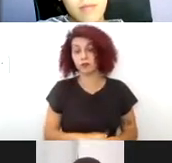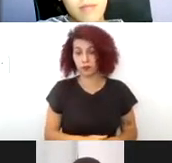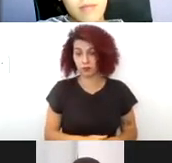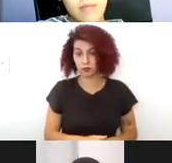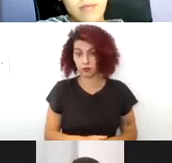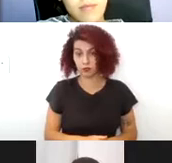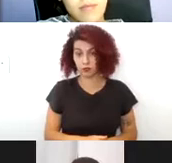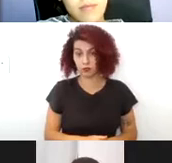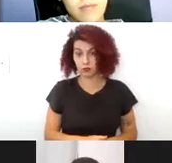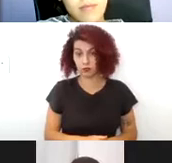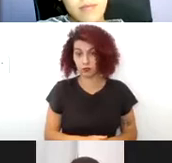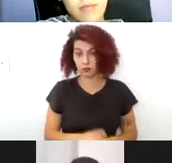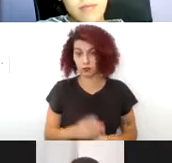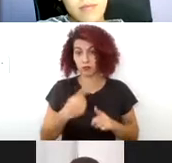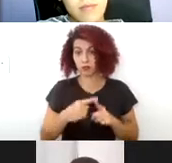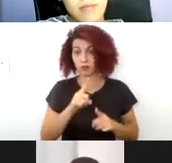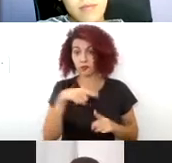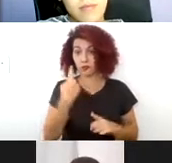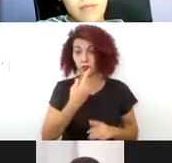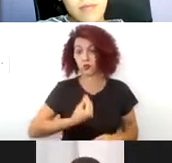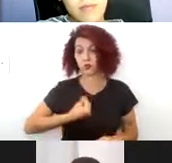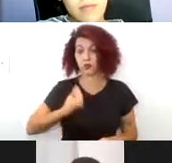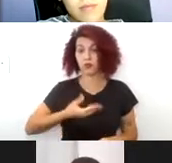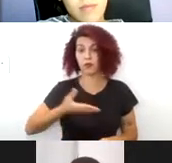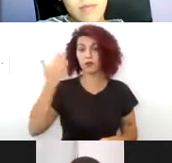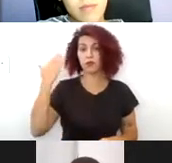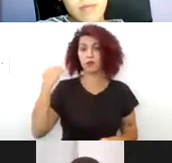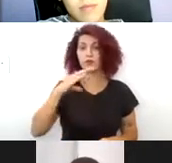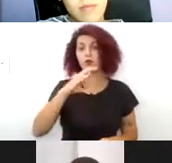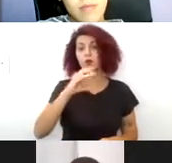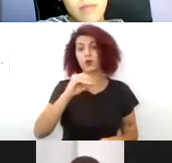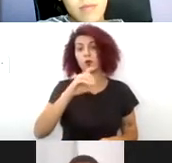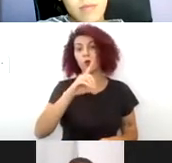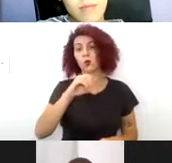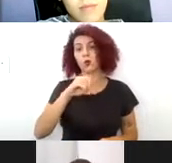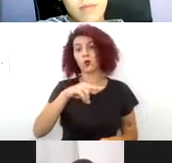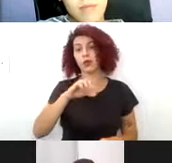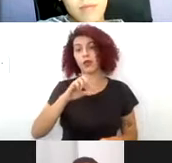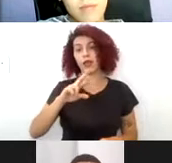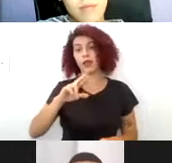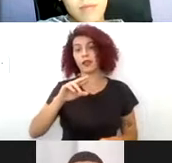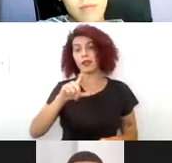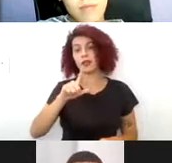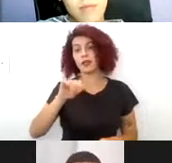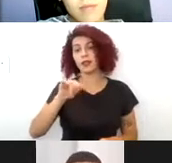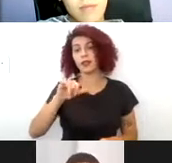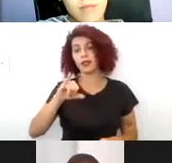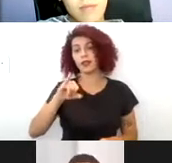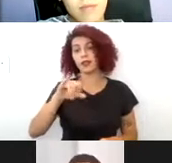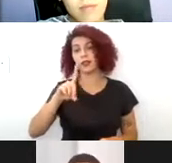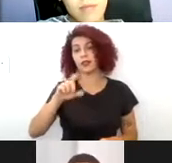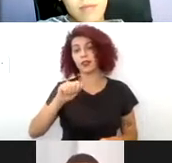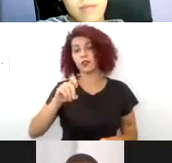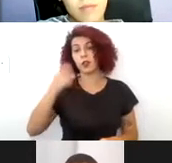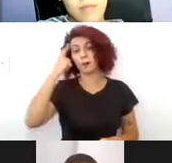tem birra não é porque nós vemos a colonialidade moralmente falando a moral brasileira